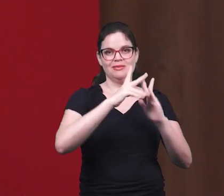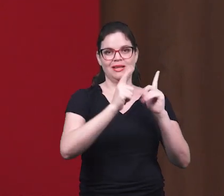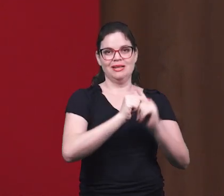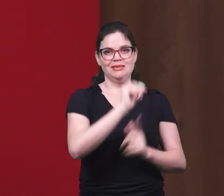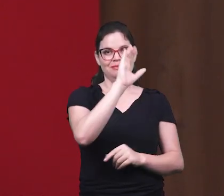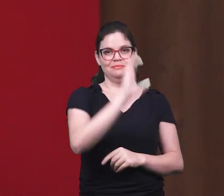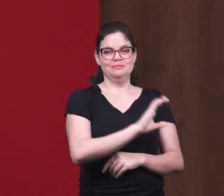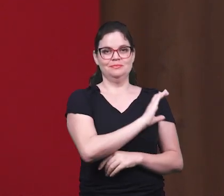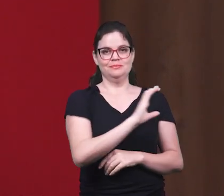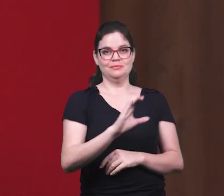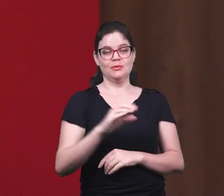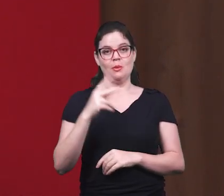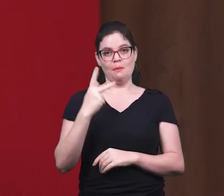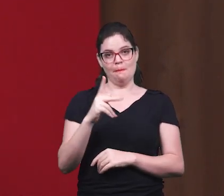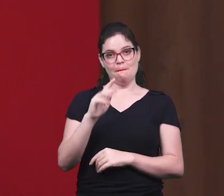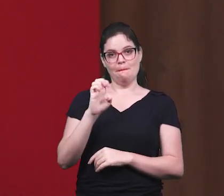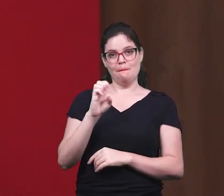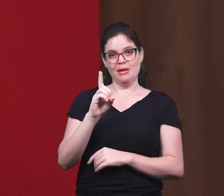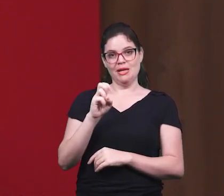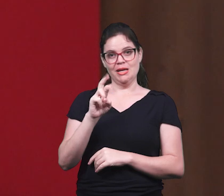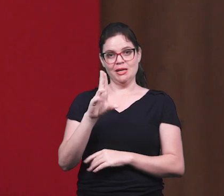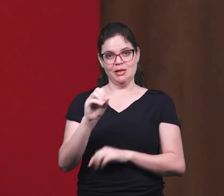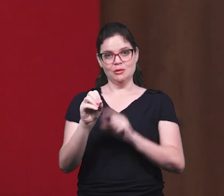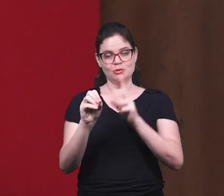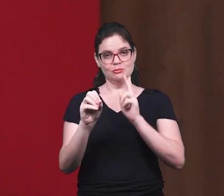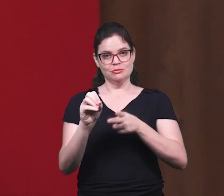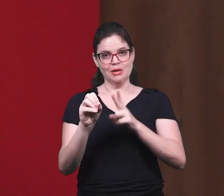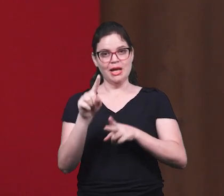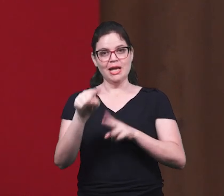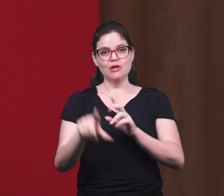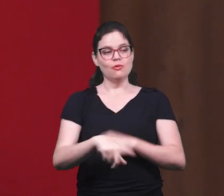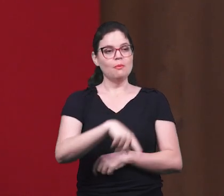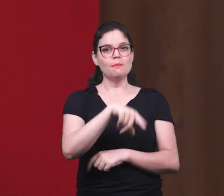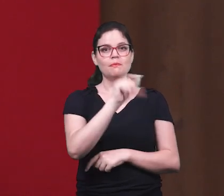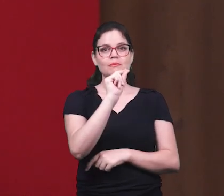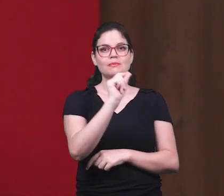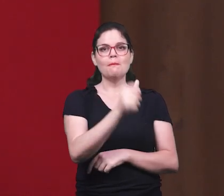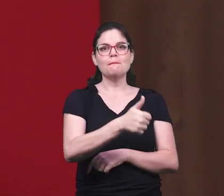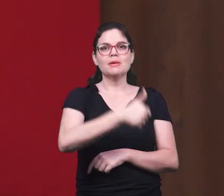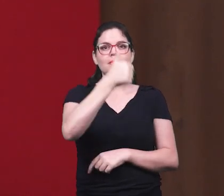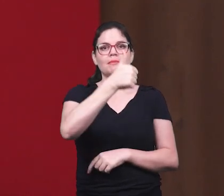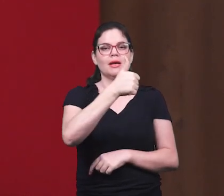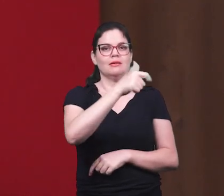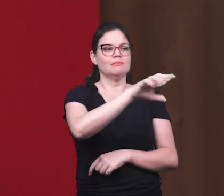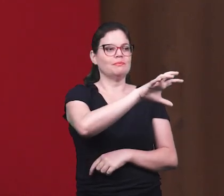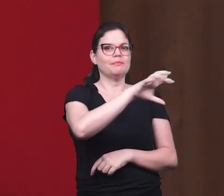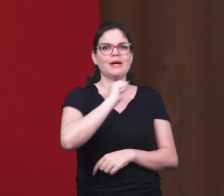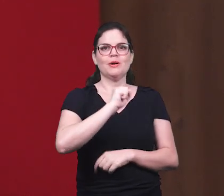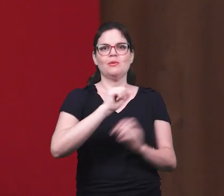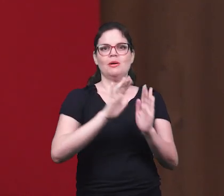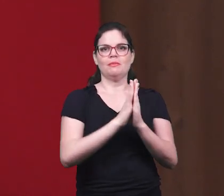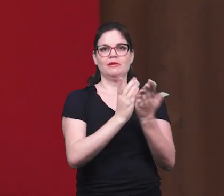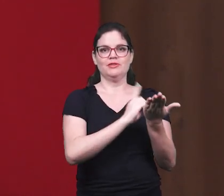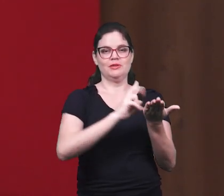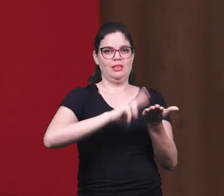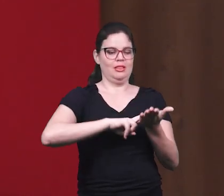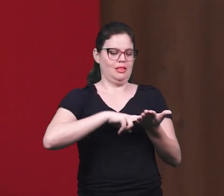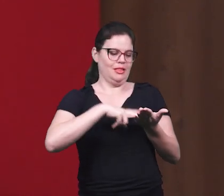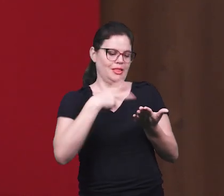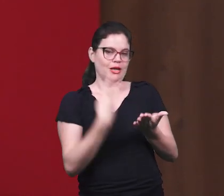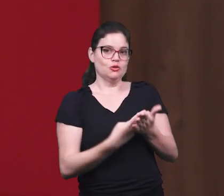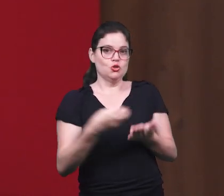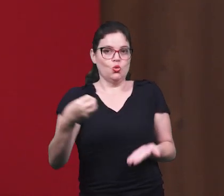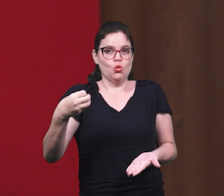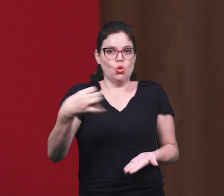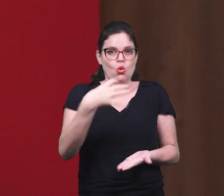escondida, Pedro Valdo ele foi o pioneiro para traduzir a Bíblia. Ele traduziu lá